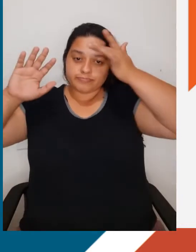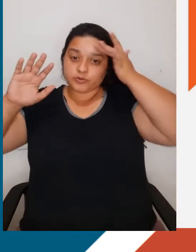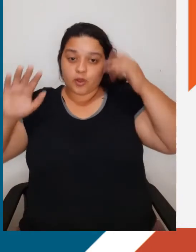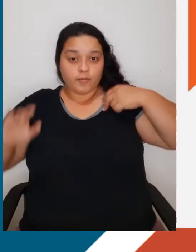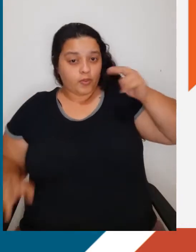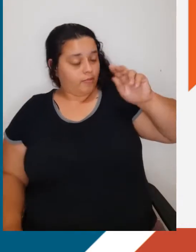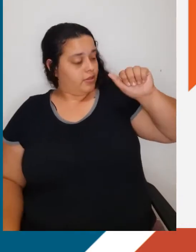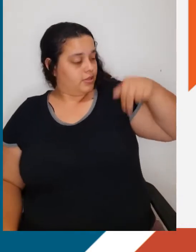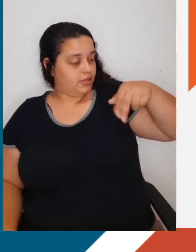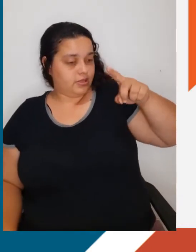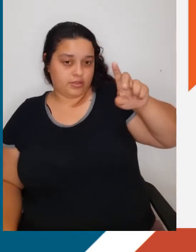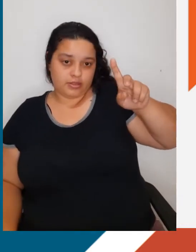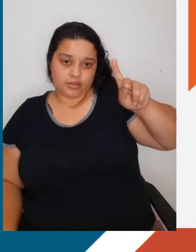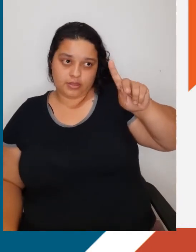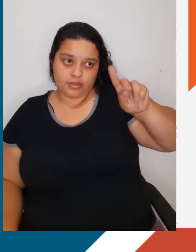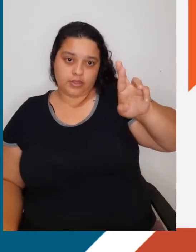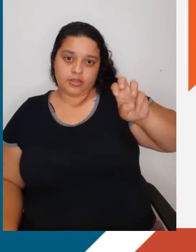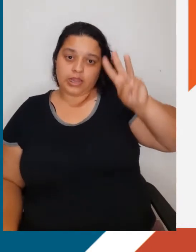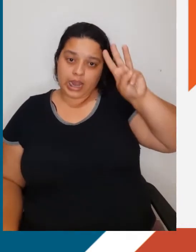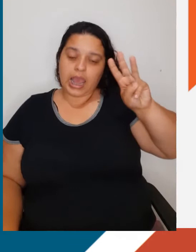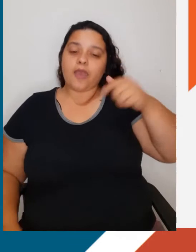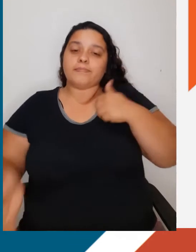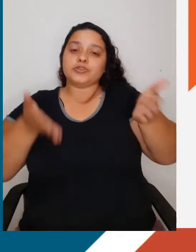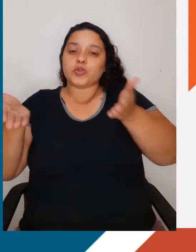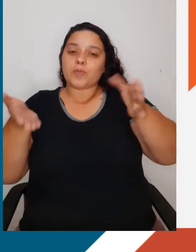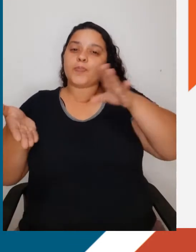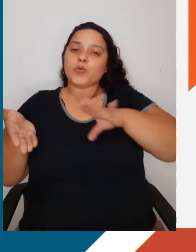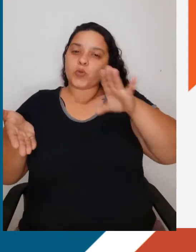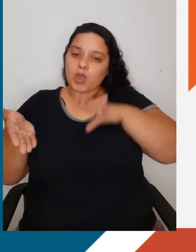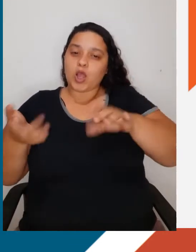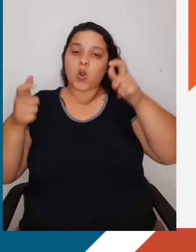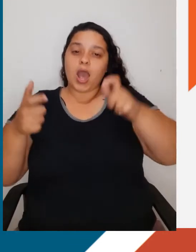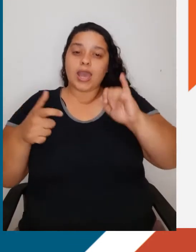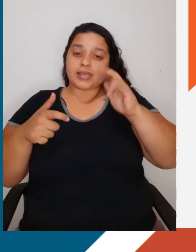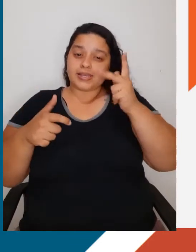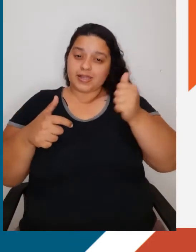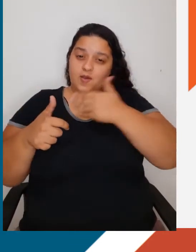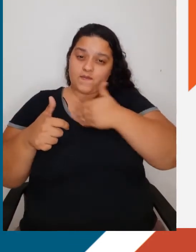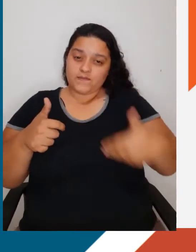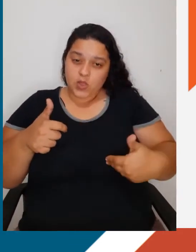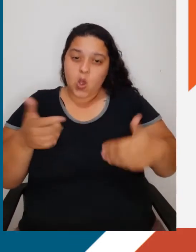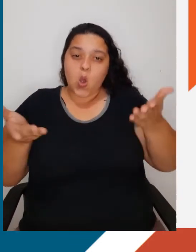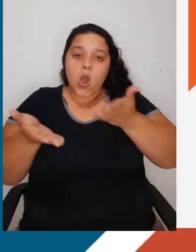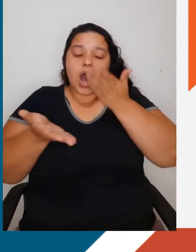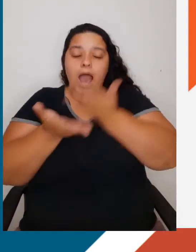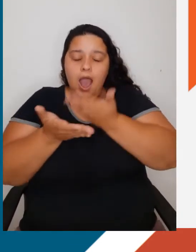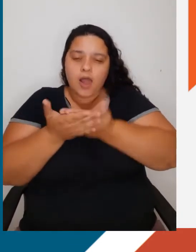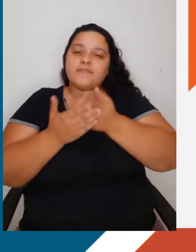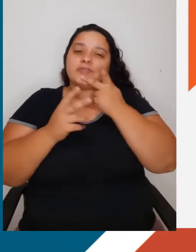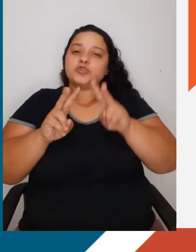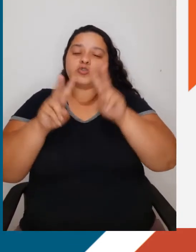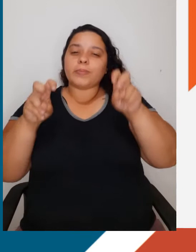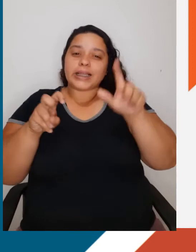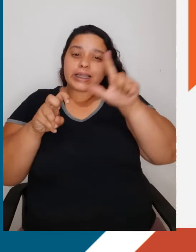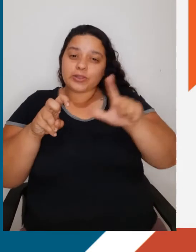Olá, galera! Meu nome é André Albuquerque, sou mediador de língua portuguesa e literatura brasileira do Polo da Ilha do Governador. Na aula deste vídeo,